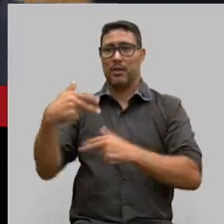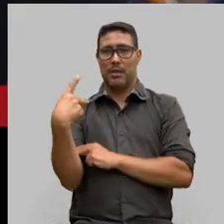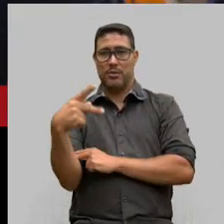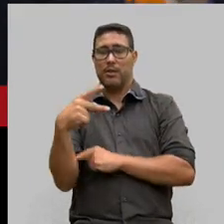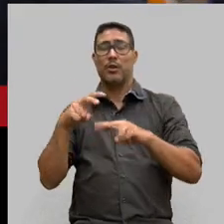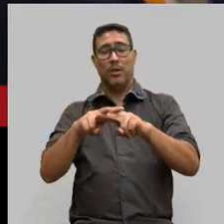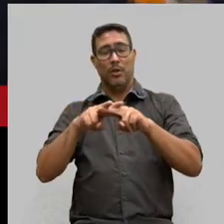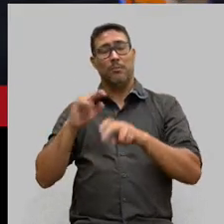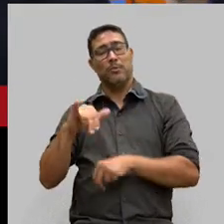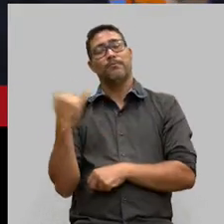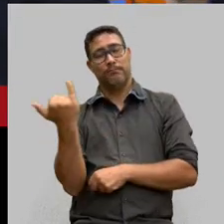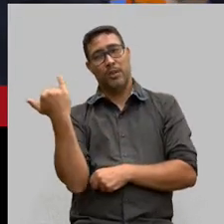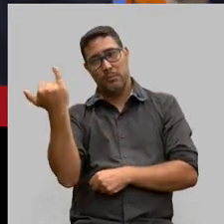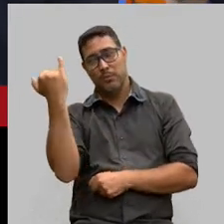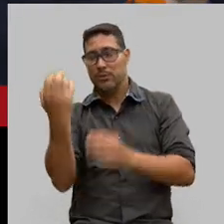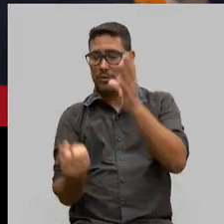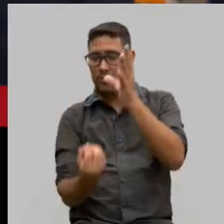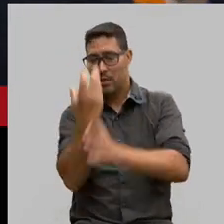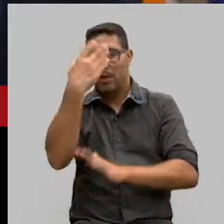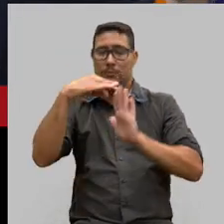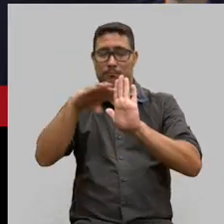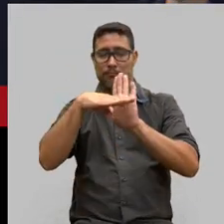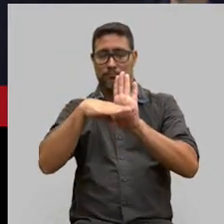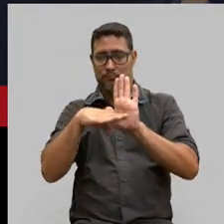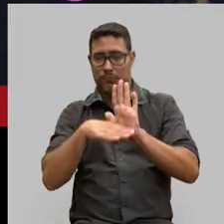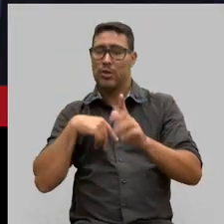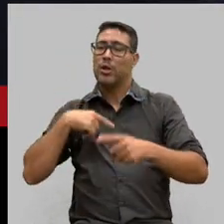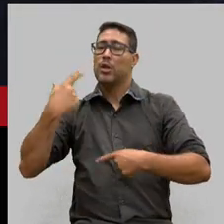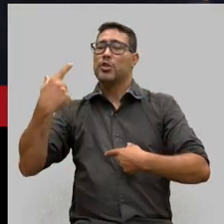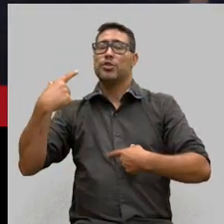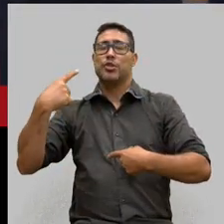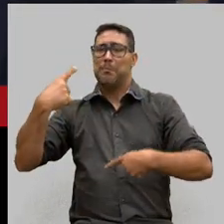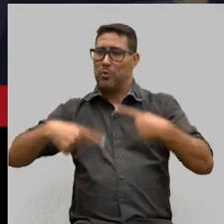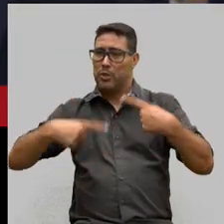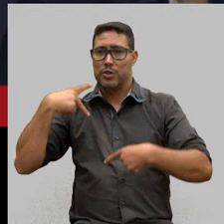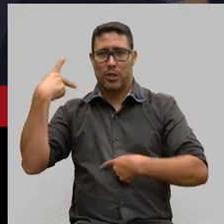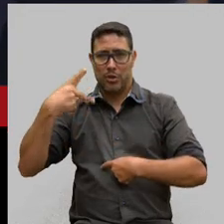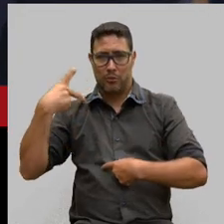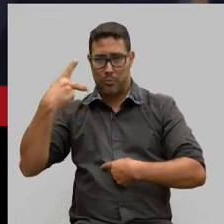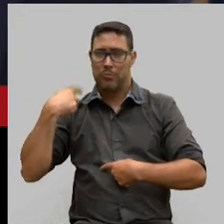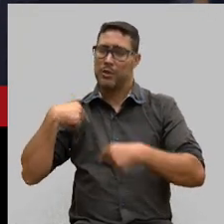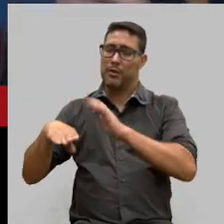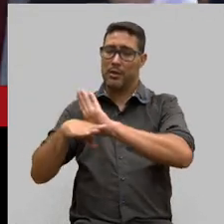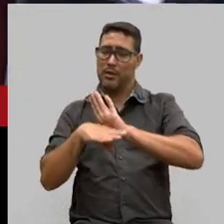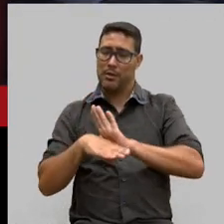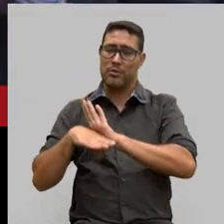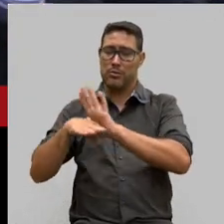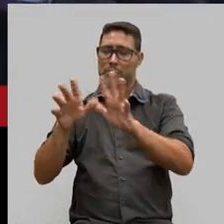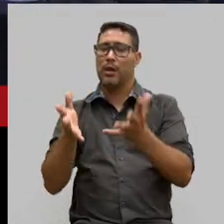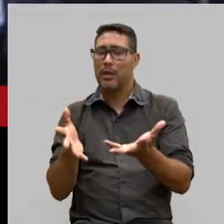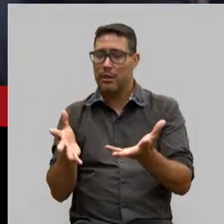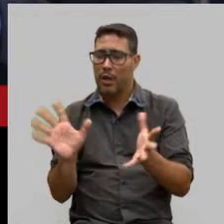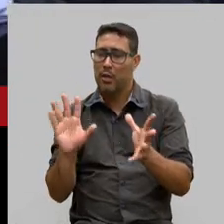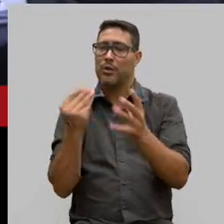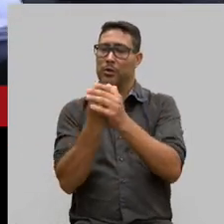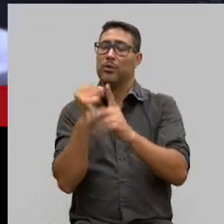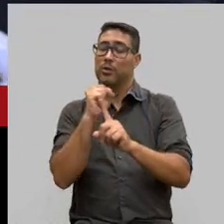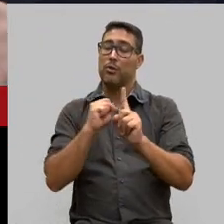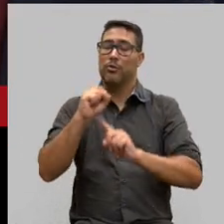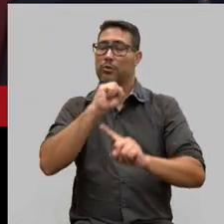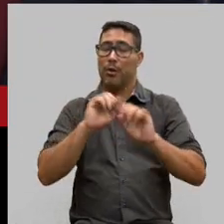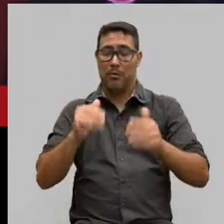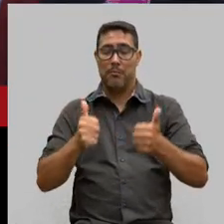e aprimoramento de políticas públicas que favoreçam a sua qualidade de vida e inclusão social por meio de